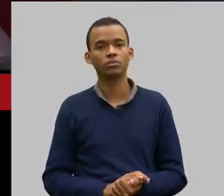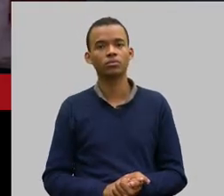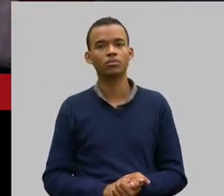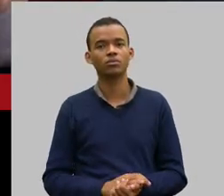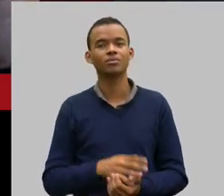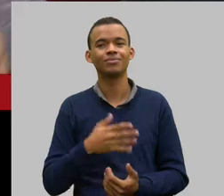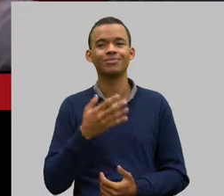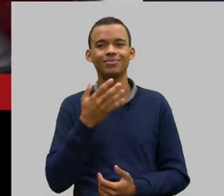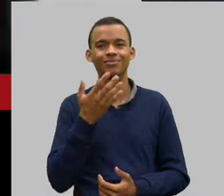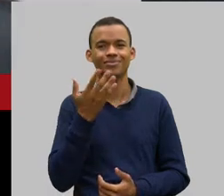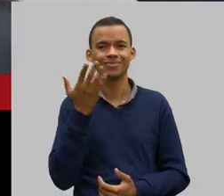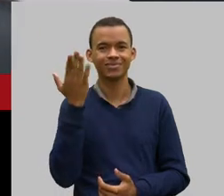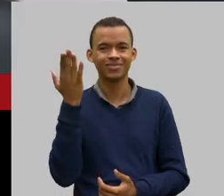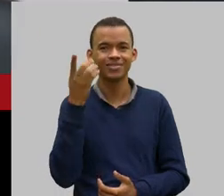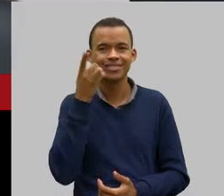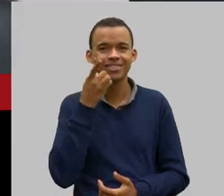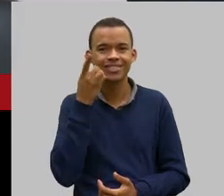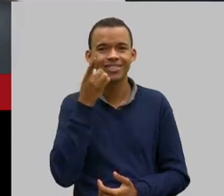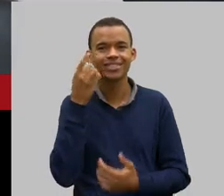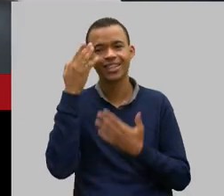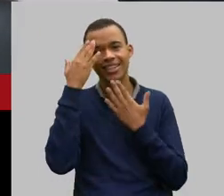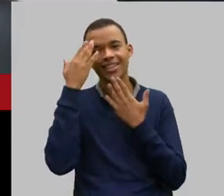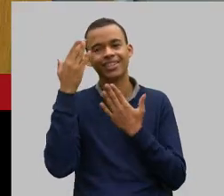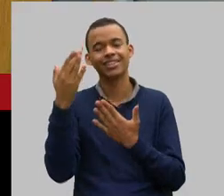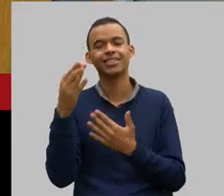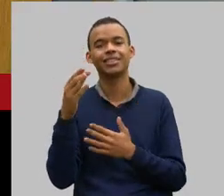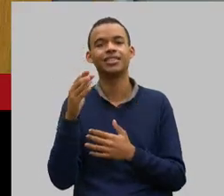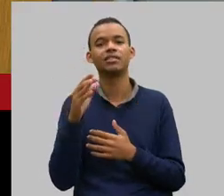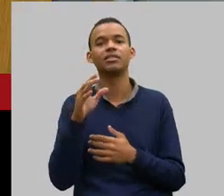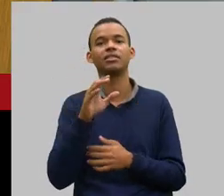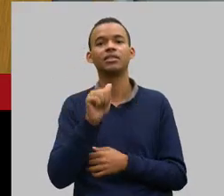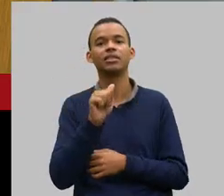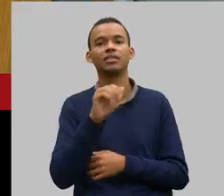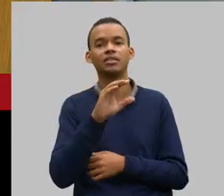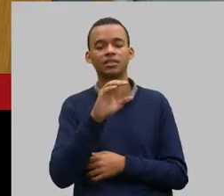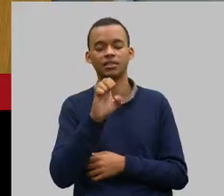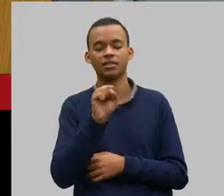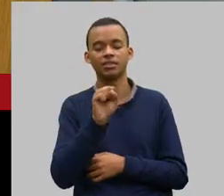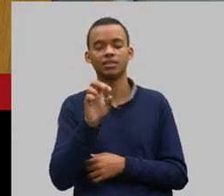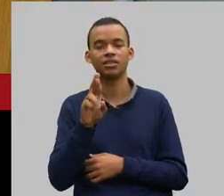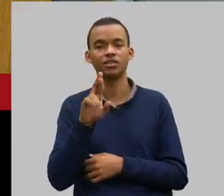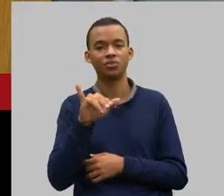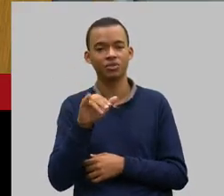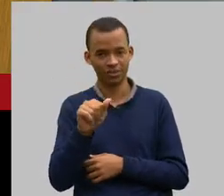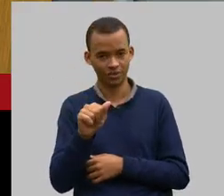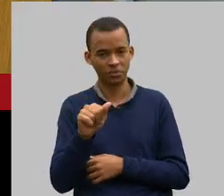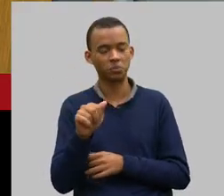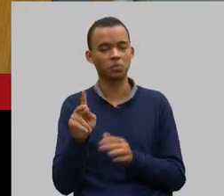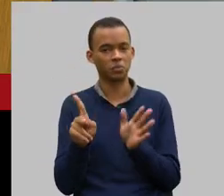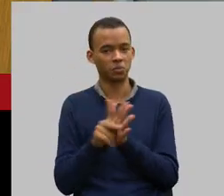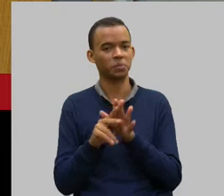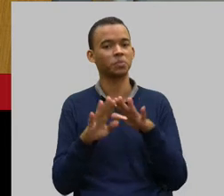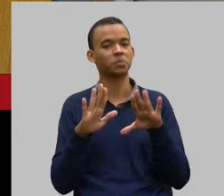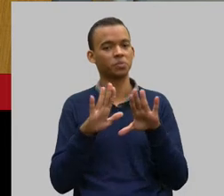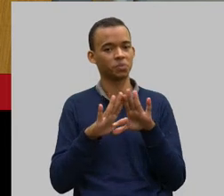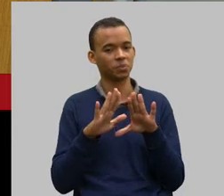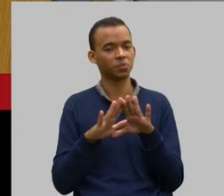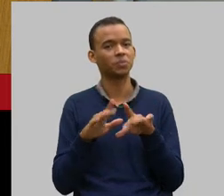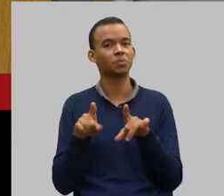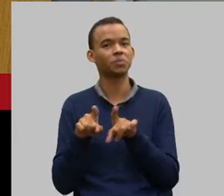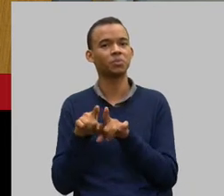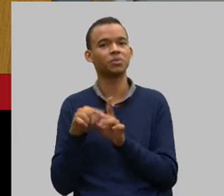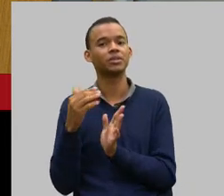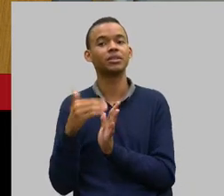agradece né a assessoria da Assembleia é a competente assessoria da Assembleia né Nossa secreta